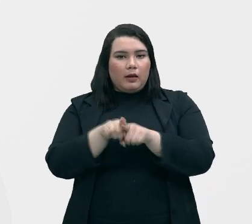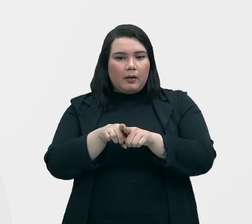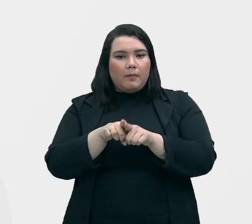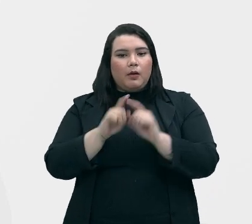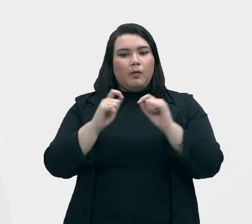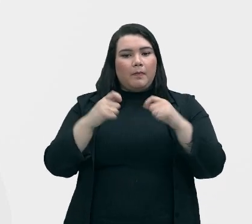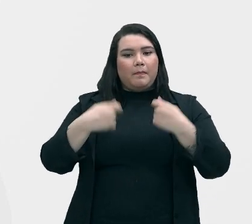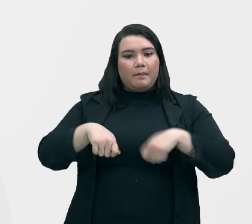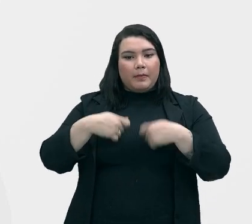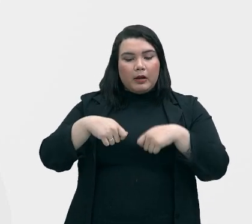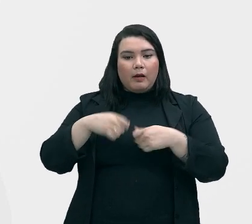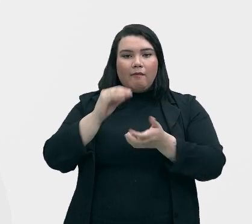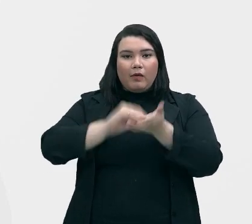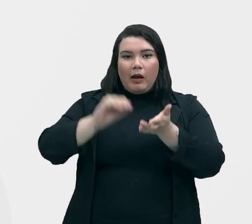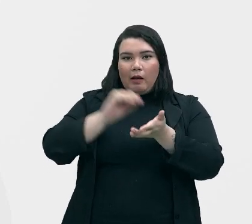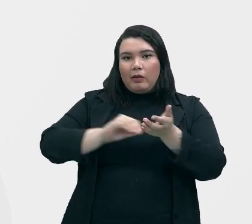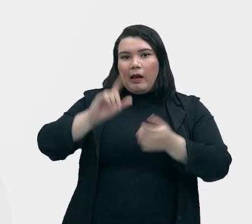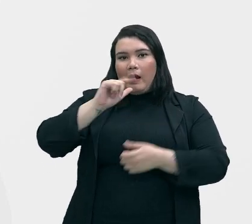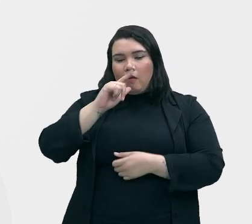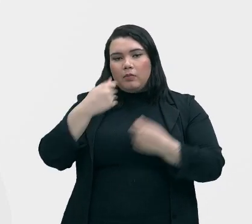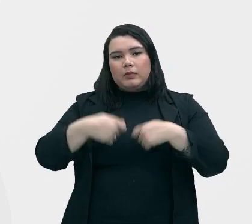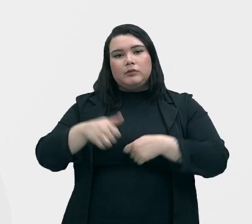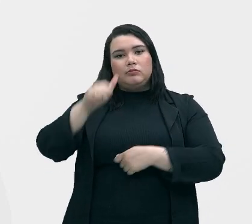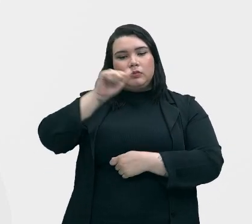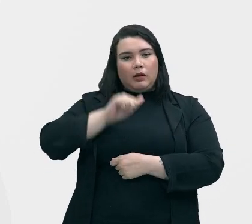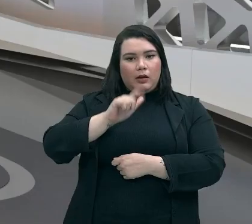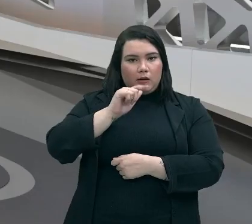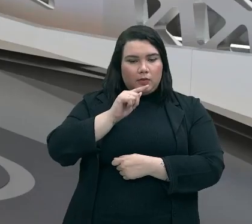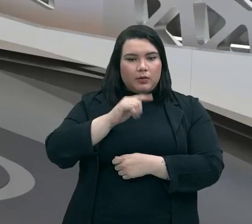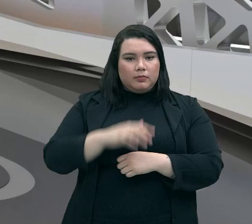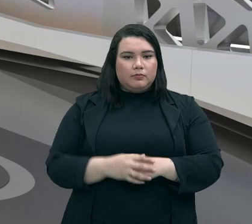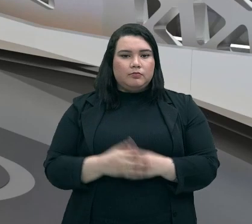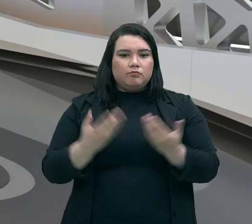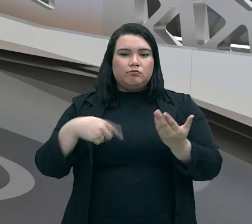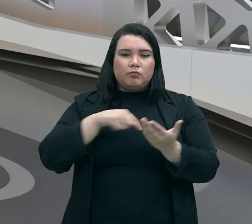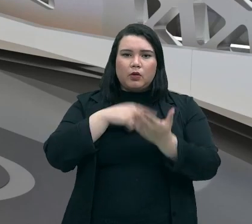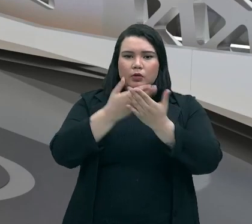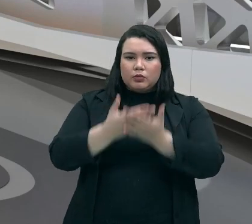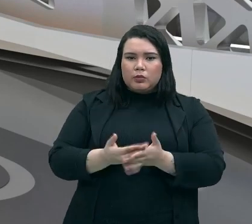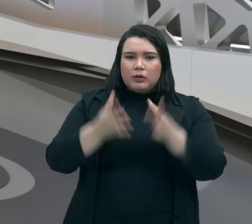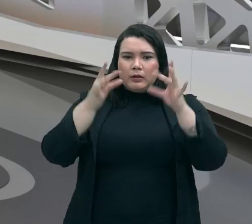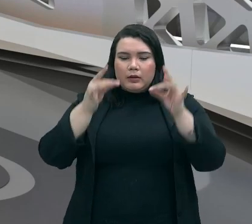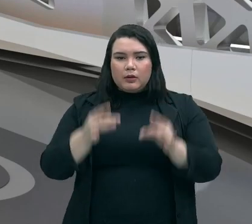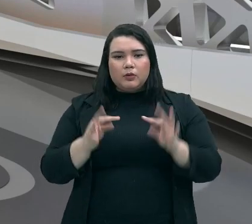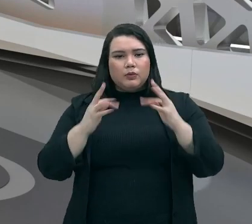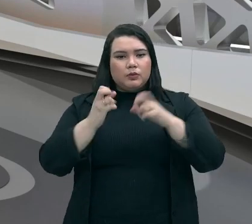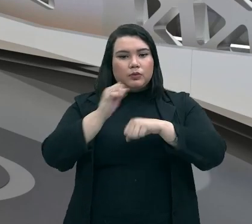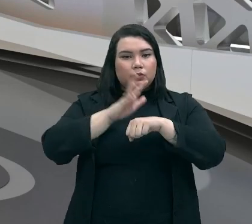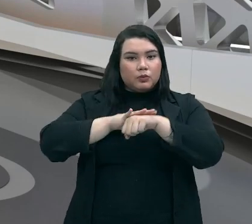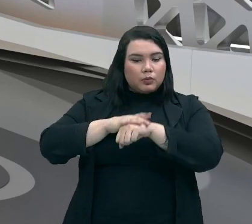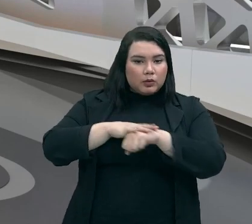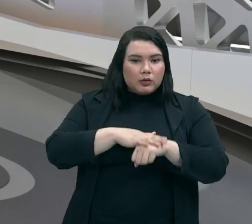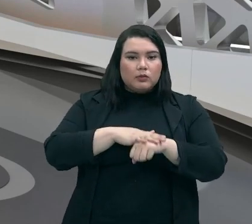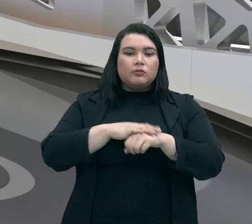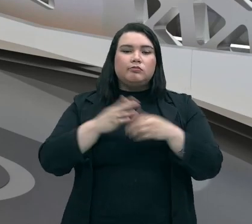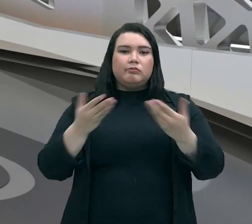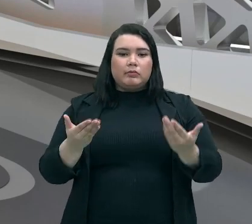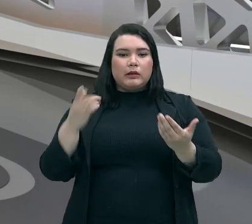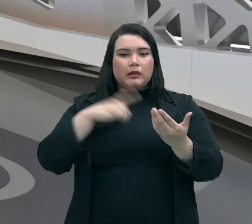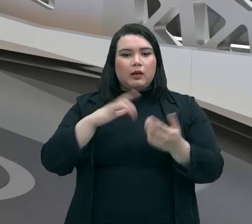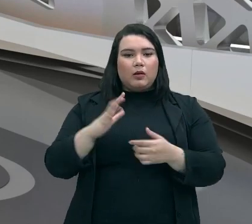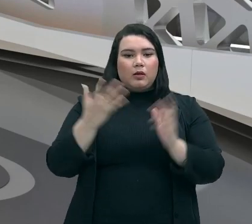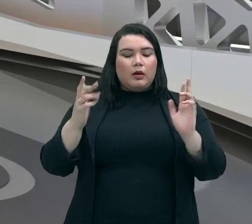essa ingestão de água, tá, gente? Então, por aqui nós falamos aí bastante, né, Manu, sobre todas essas doenças que estão, de alguma